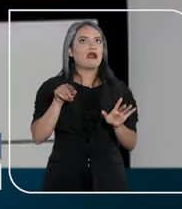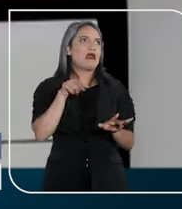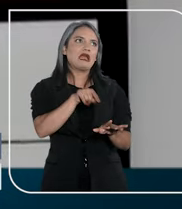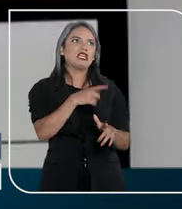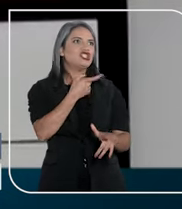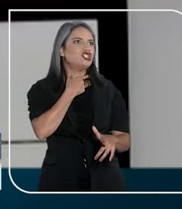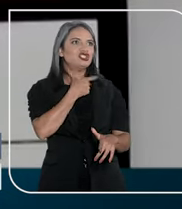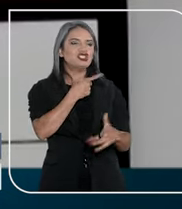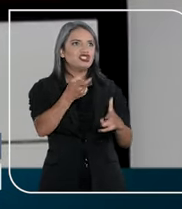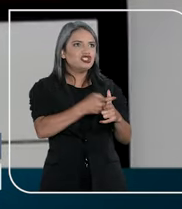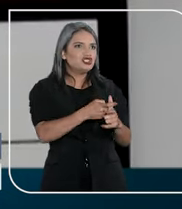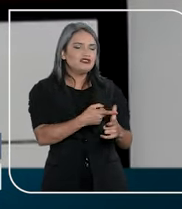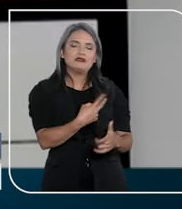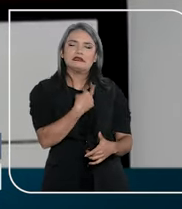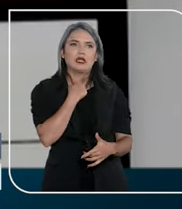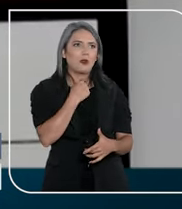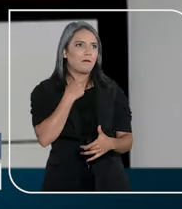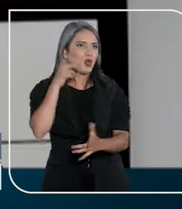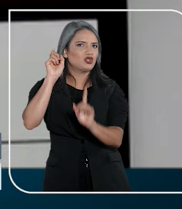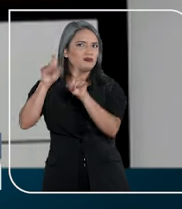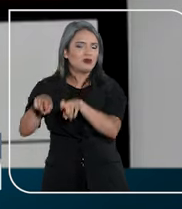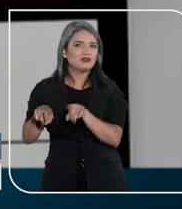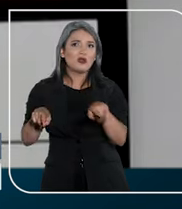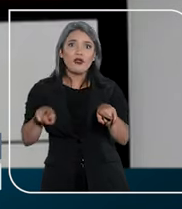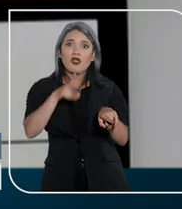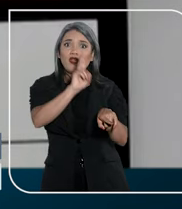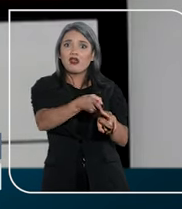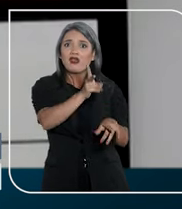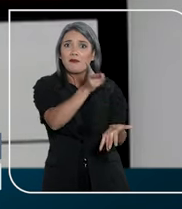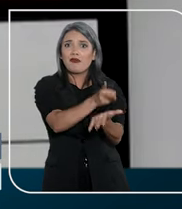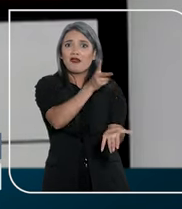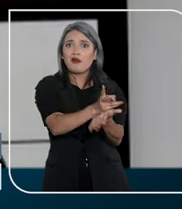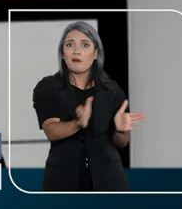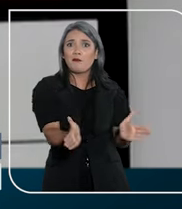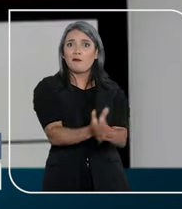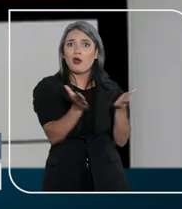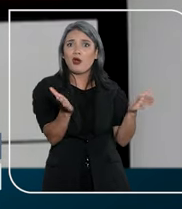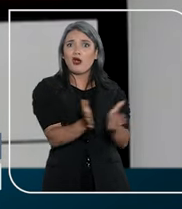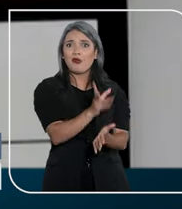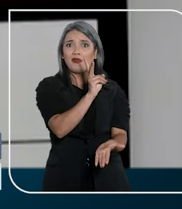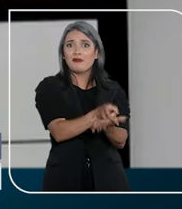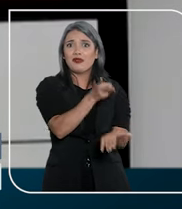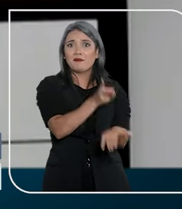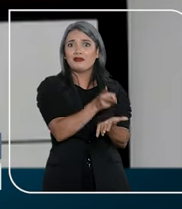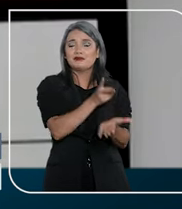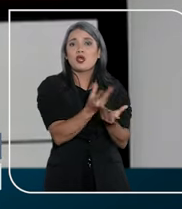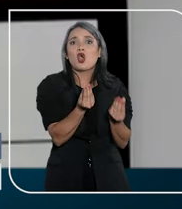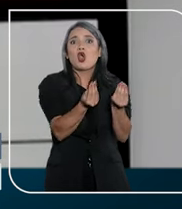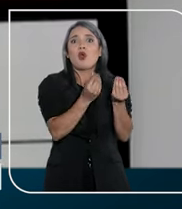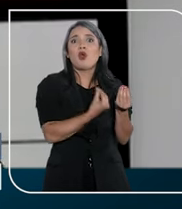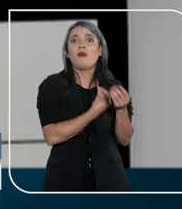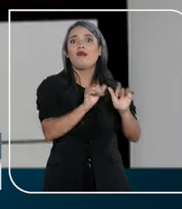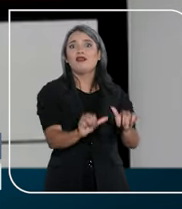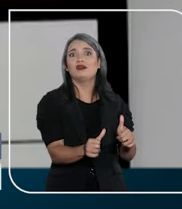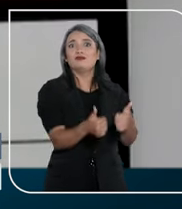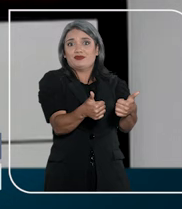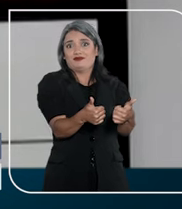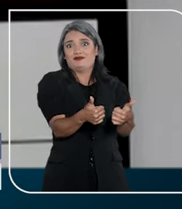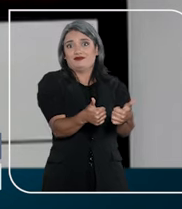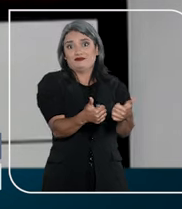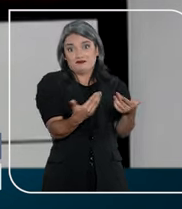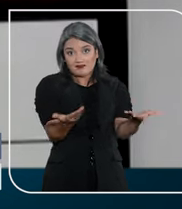perpetuar esse indivíduo na pobreza e fazer com que ele não tenha condições de resgatar a sua dignidade. Porque não